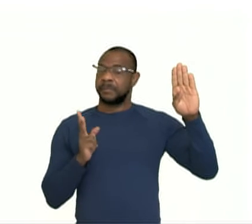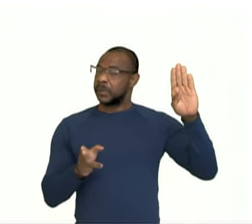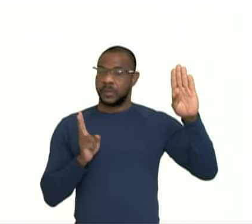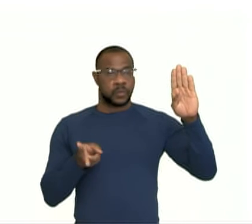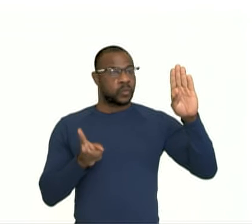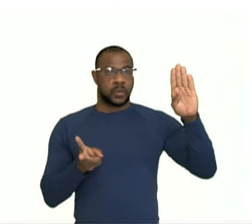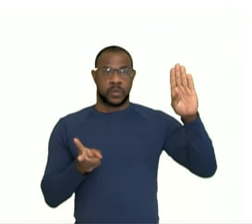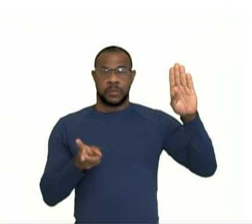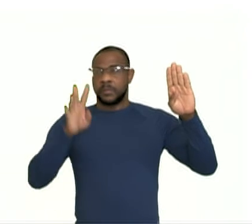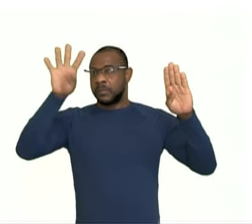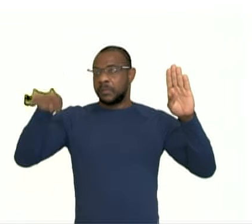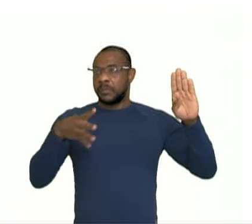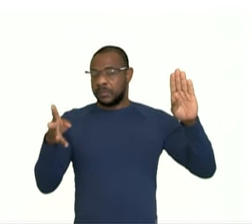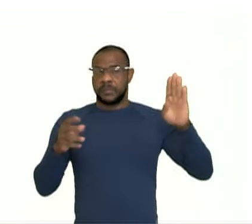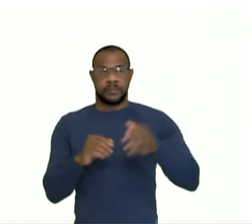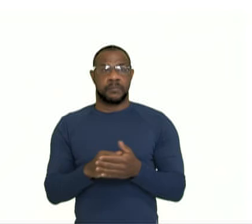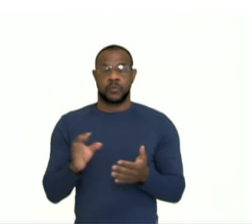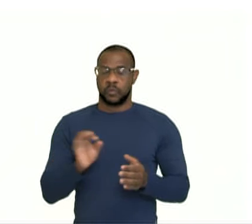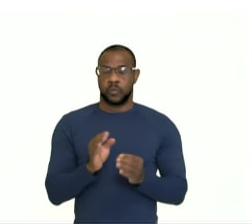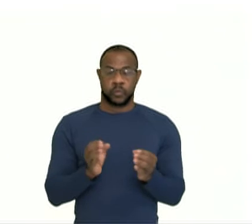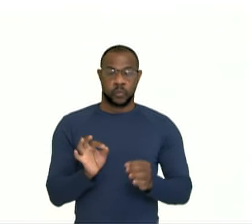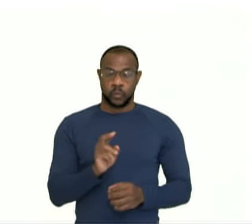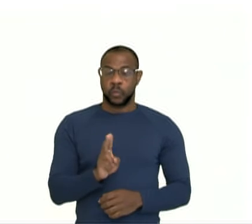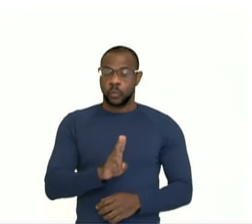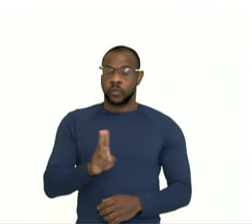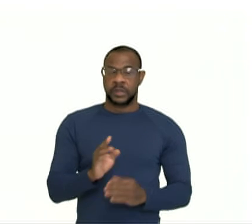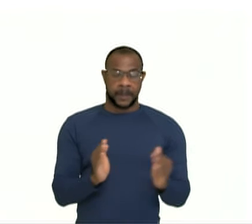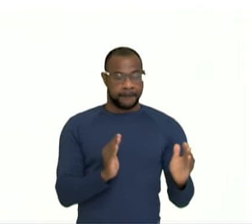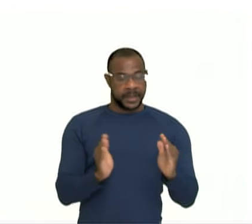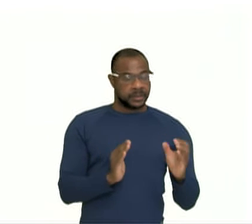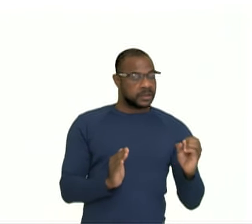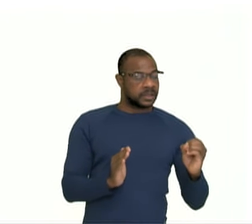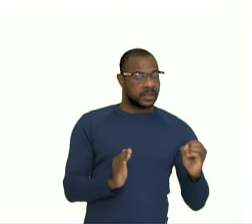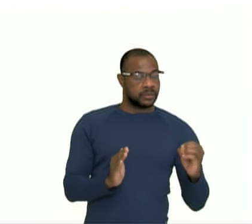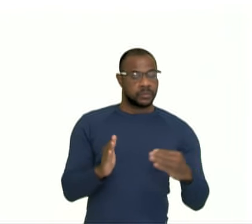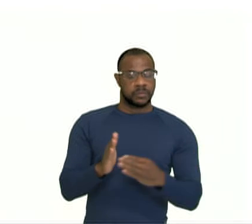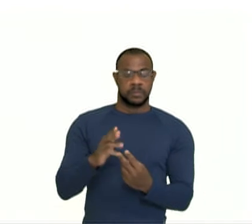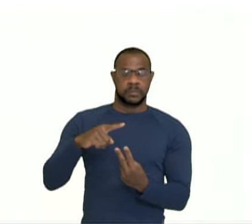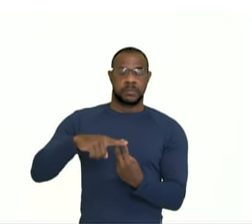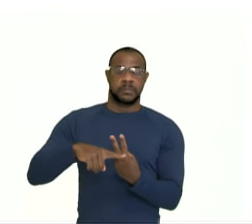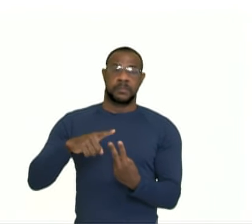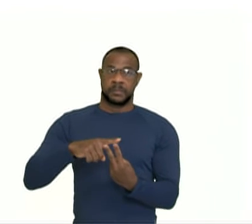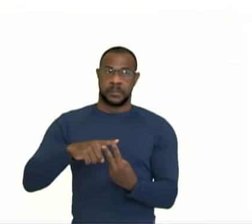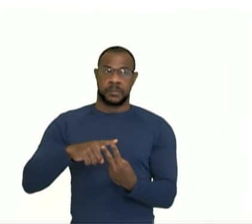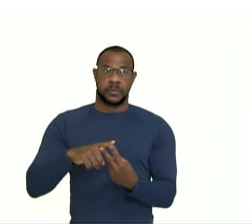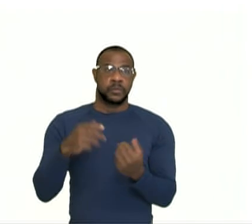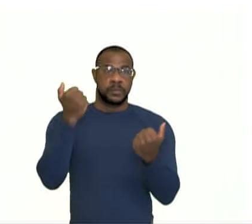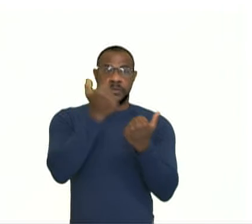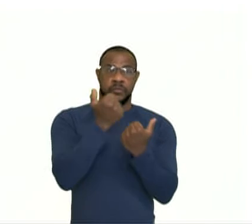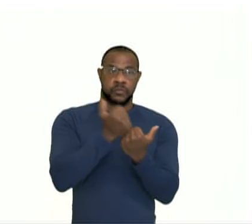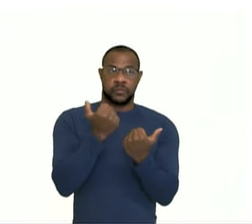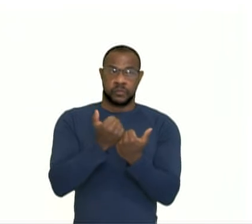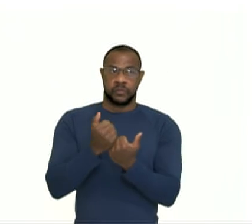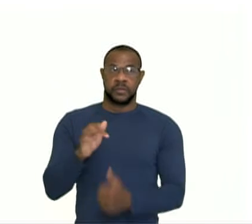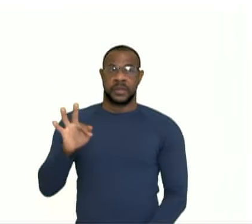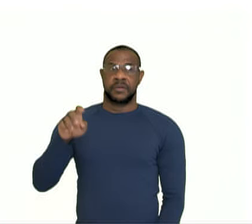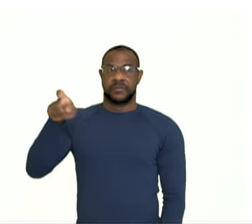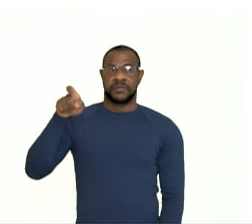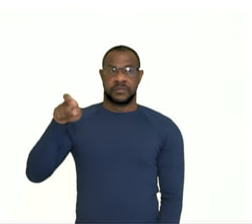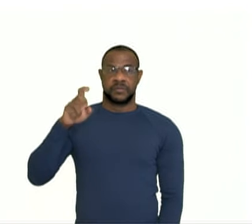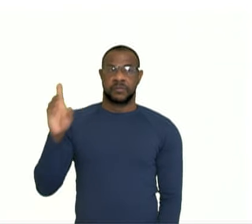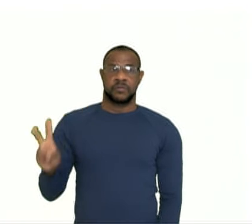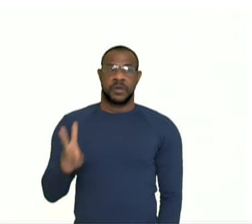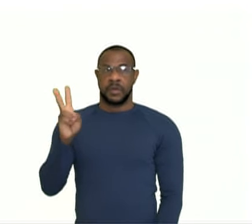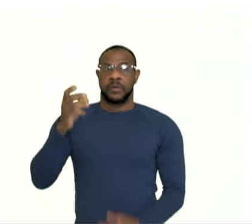vou usar o período de 0 a 2π, substituo em f de x, encontro os valores